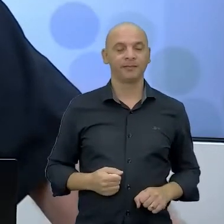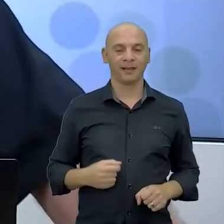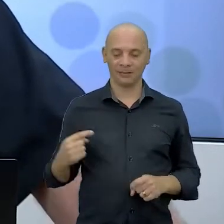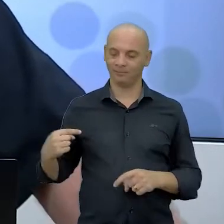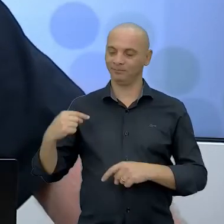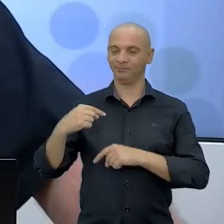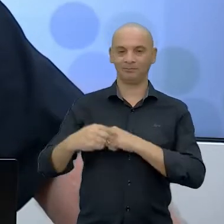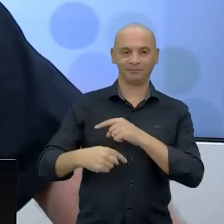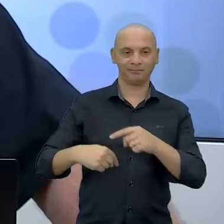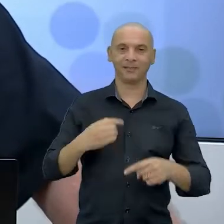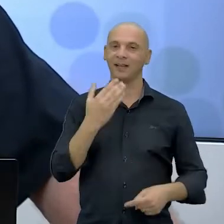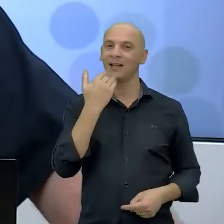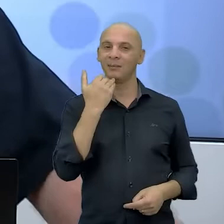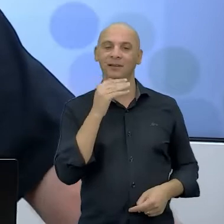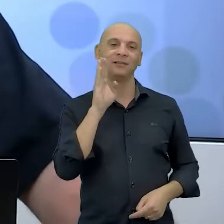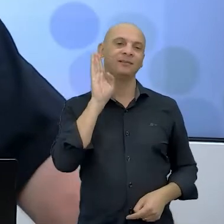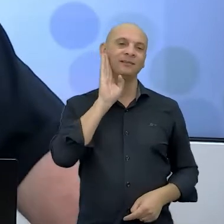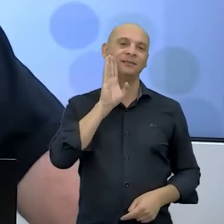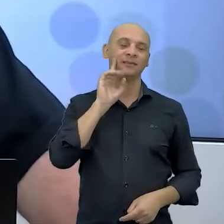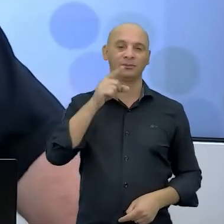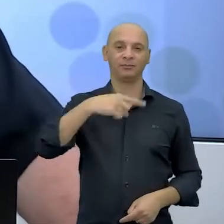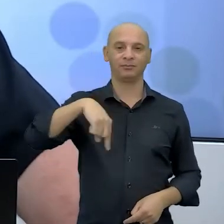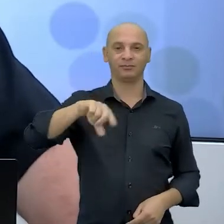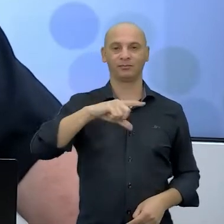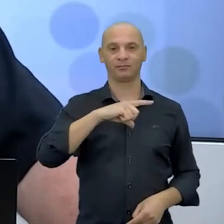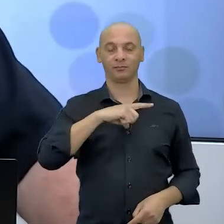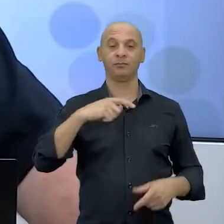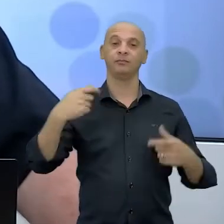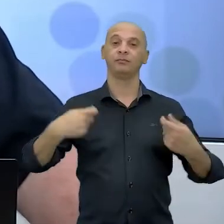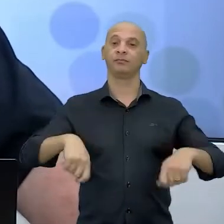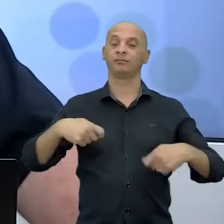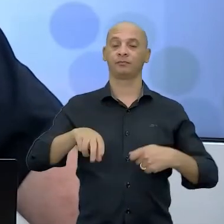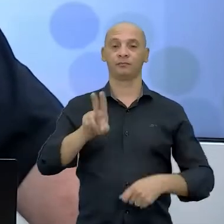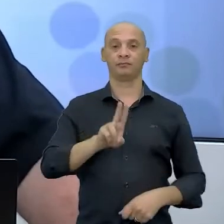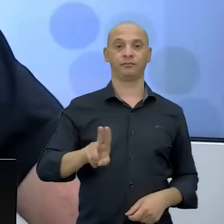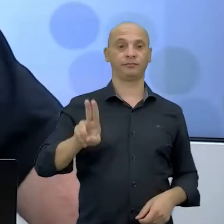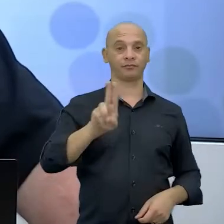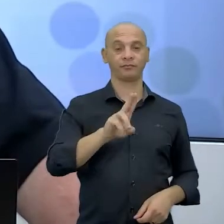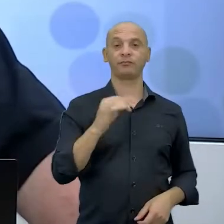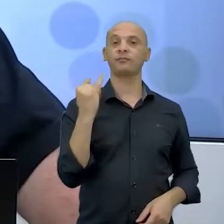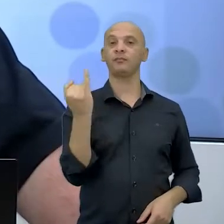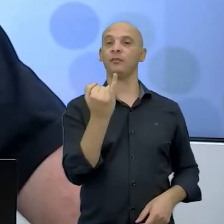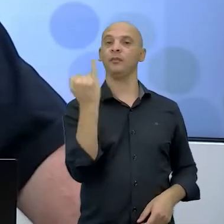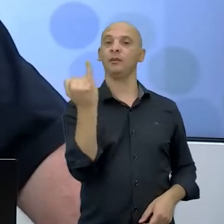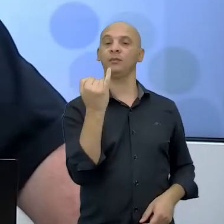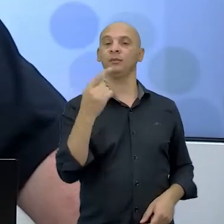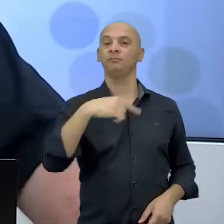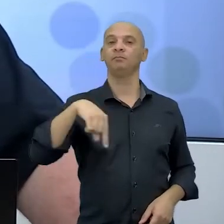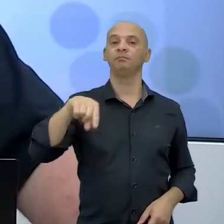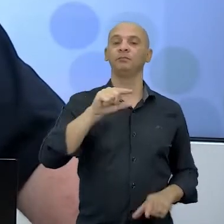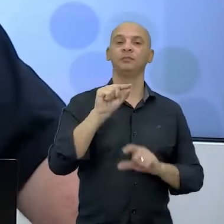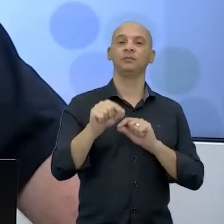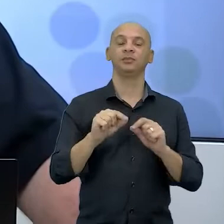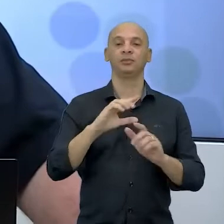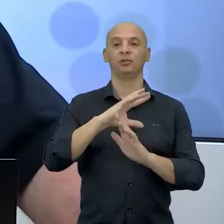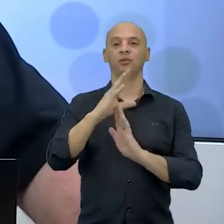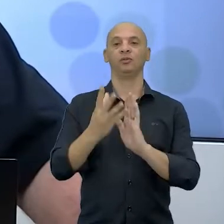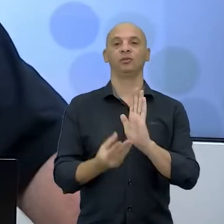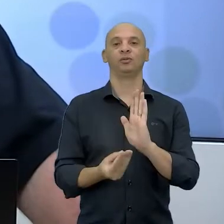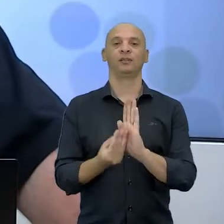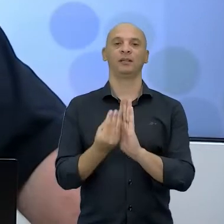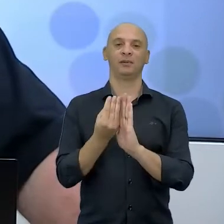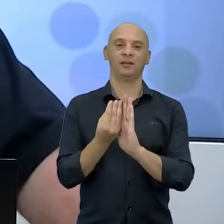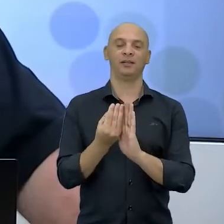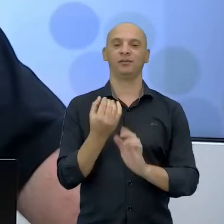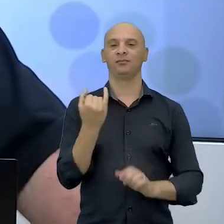aí alimentar muito interessante que nós temos aí e que devemos utilizar. Por isso a importância, né, da sustentabilidade, né,